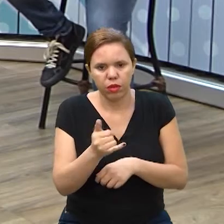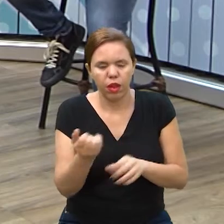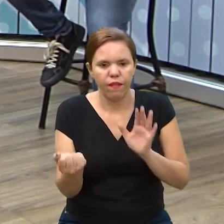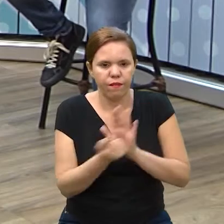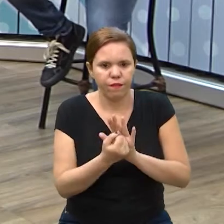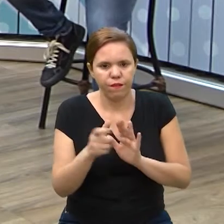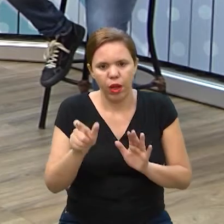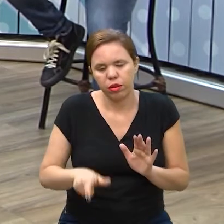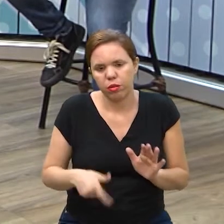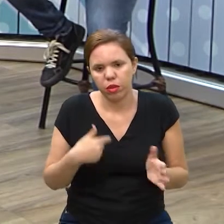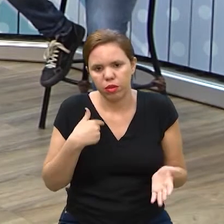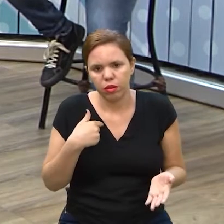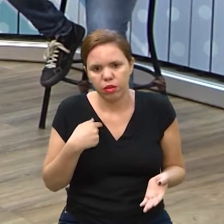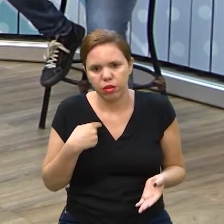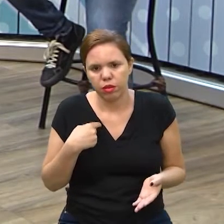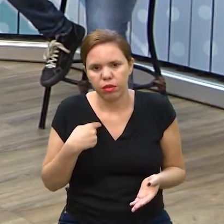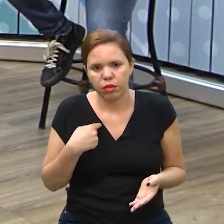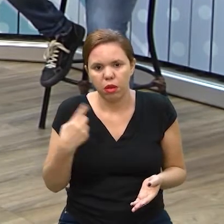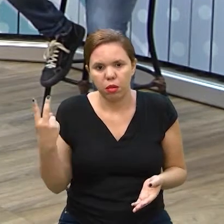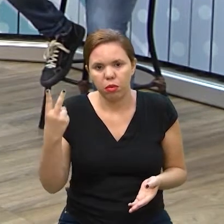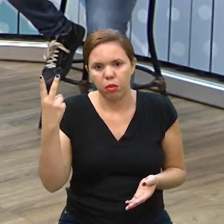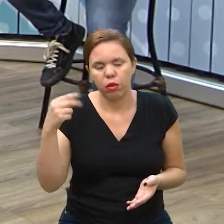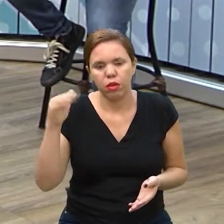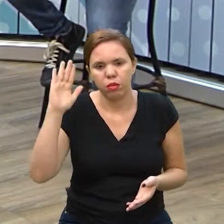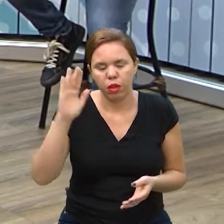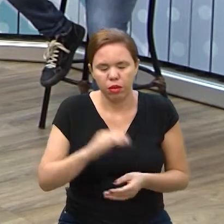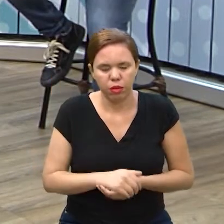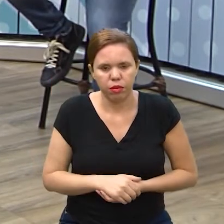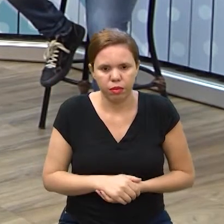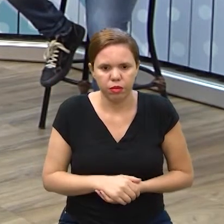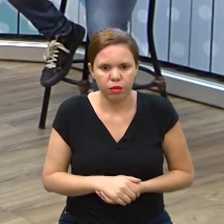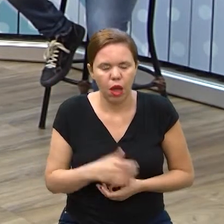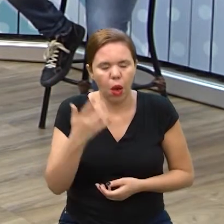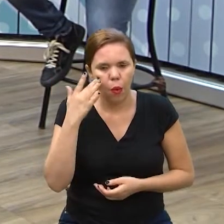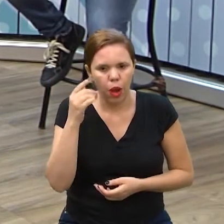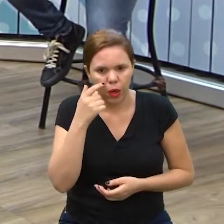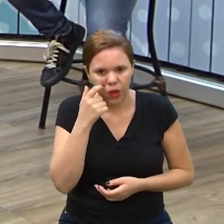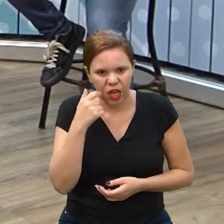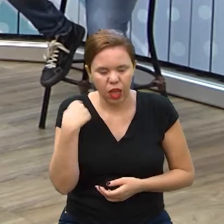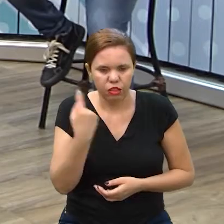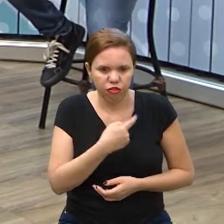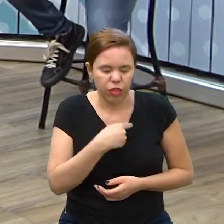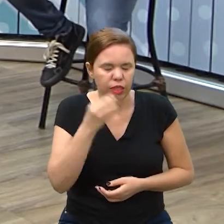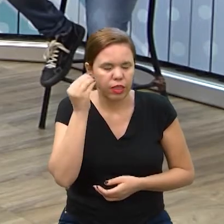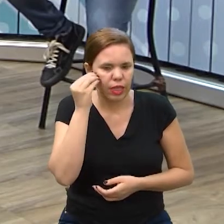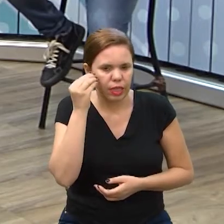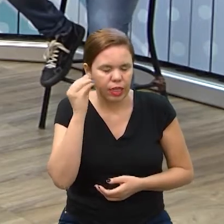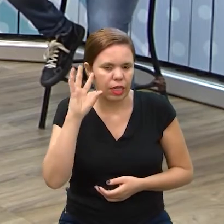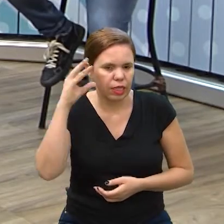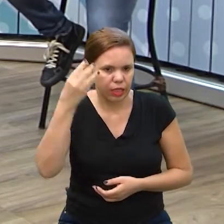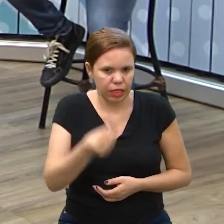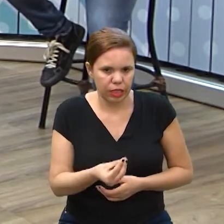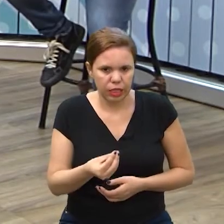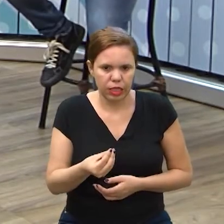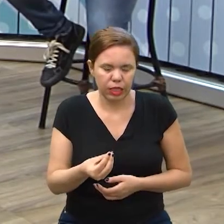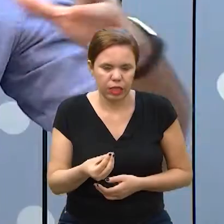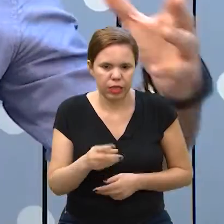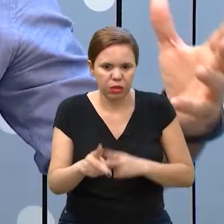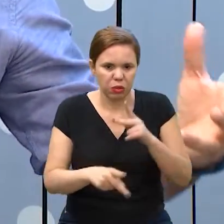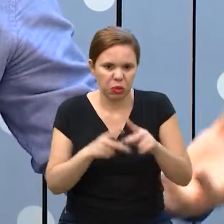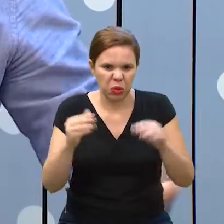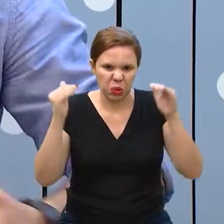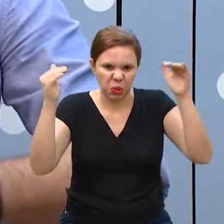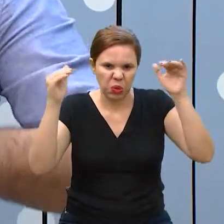da marca na voz daquela pessoa tem uma relevância muito maior. Então eu acho assim que a gente tem que tentar entender que existem